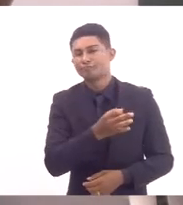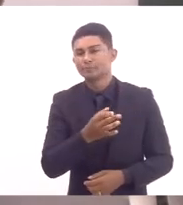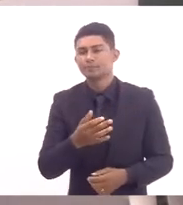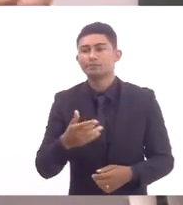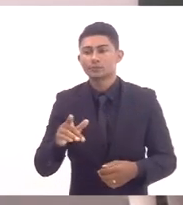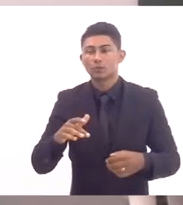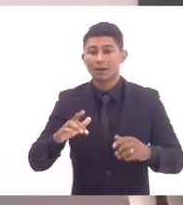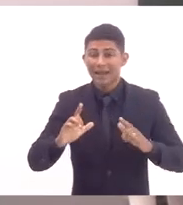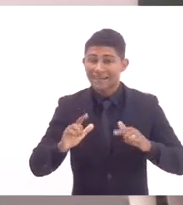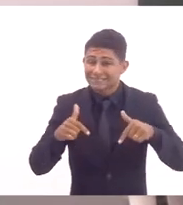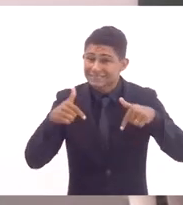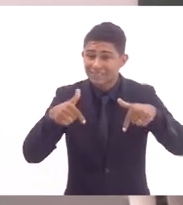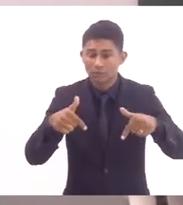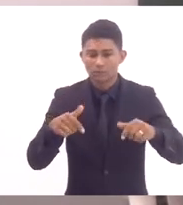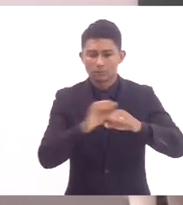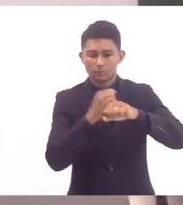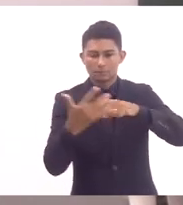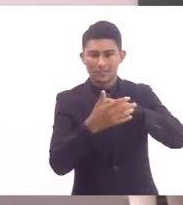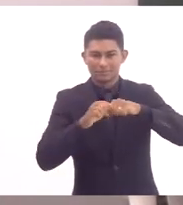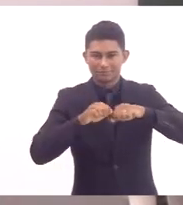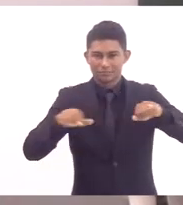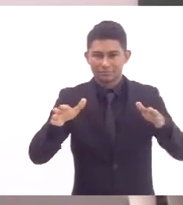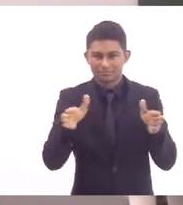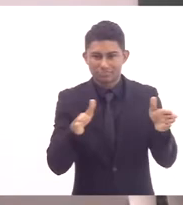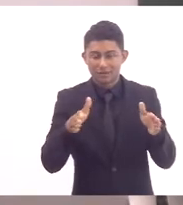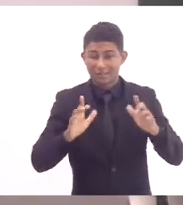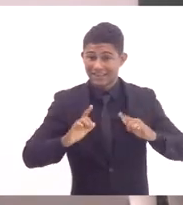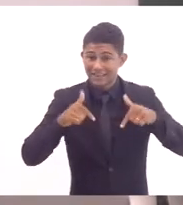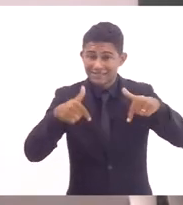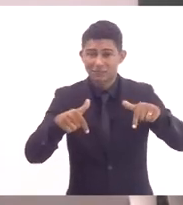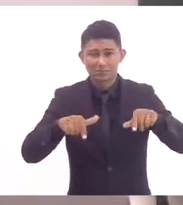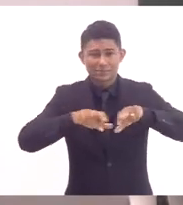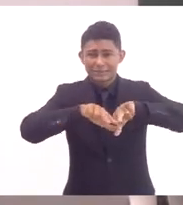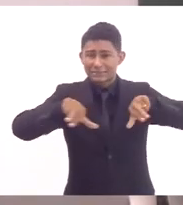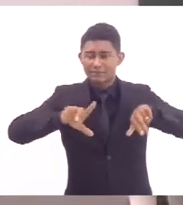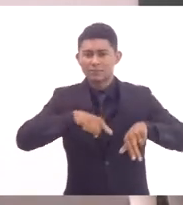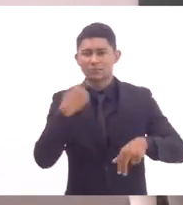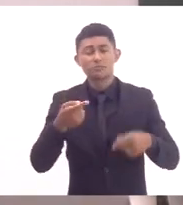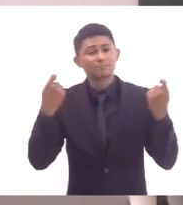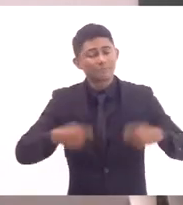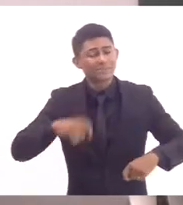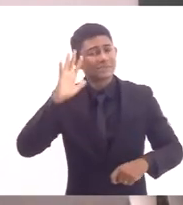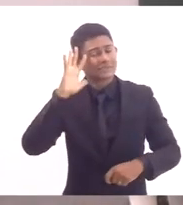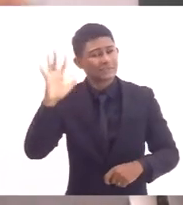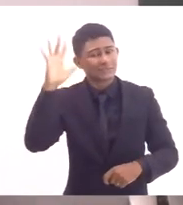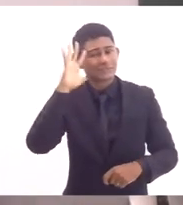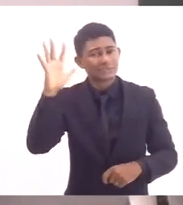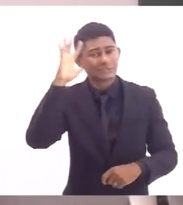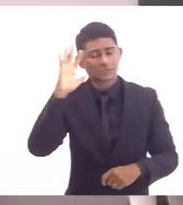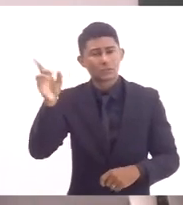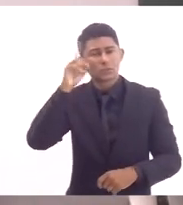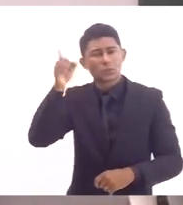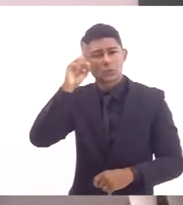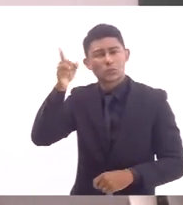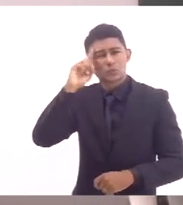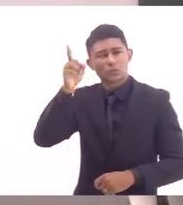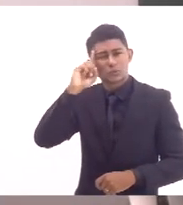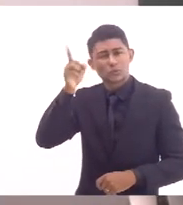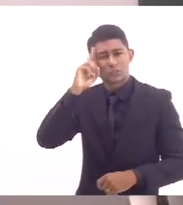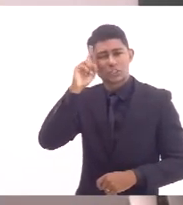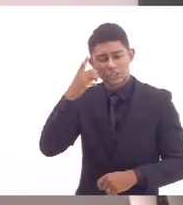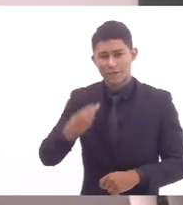sala é fácil epidemia é trouxe para nós a necessidade de revermos o cotidiano das nossas ações sem epidemia